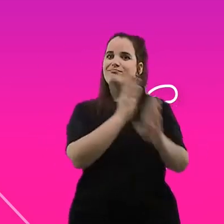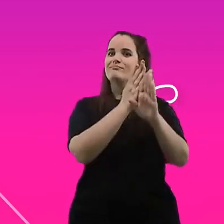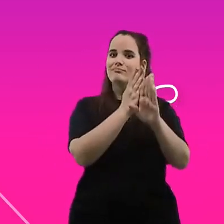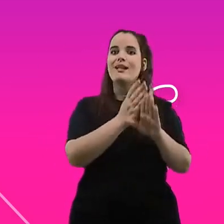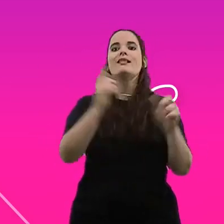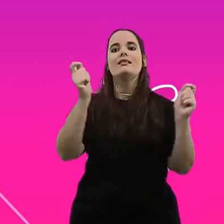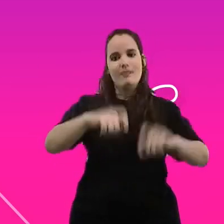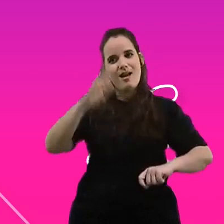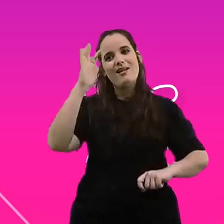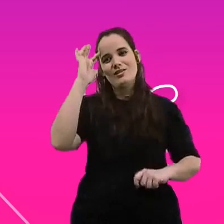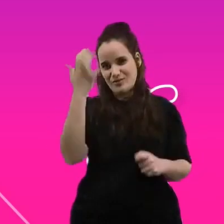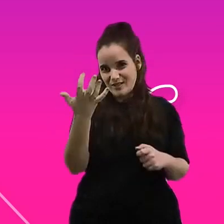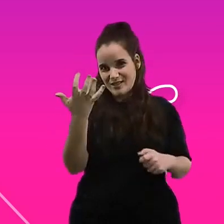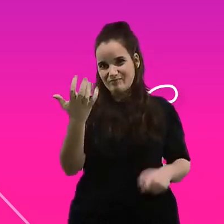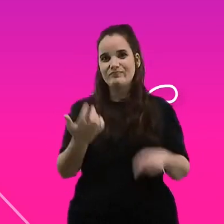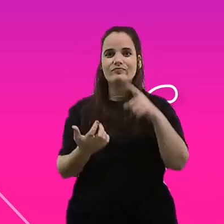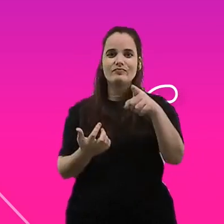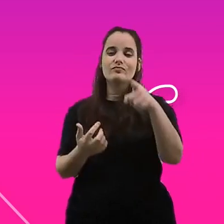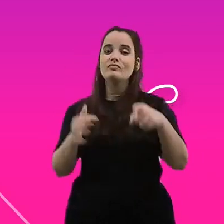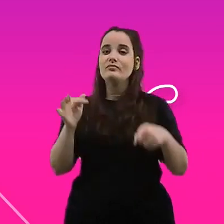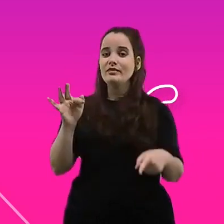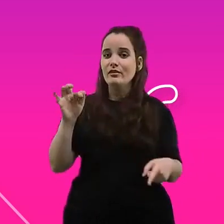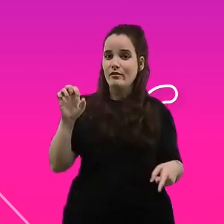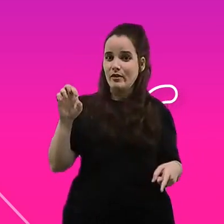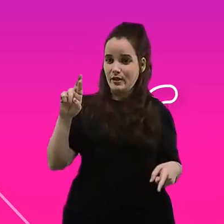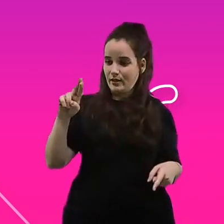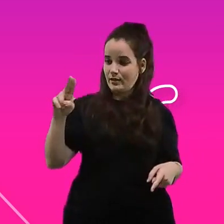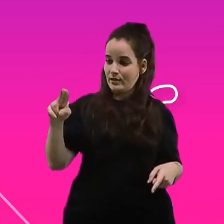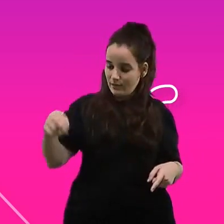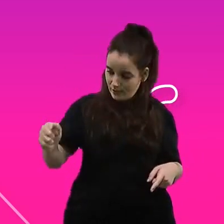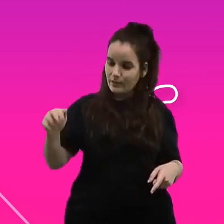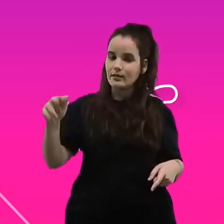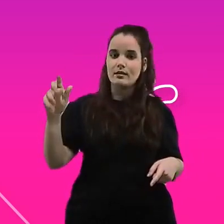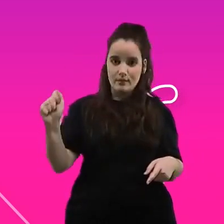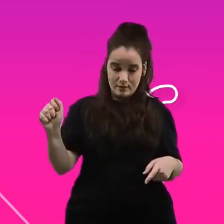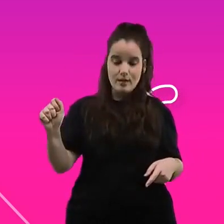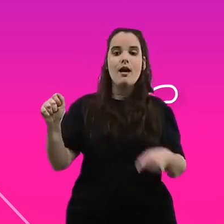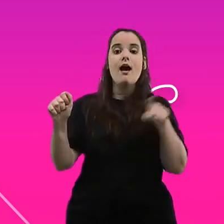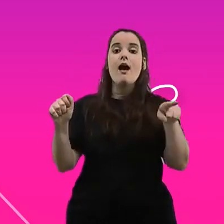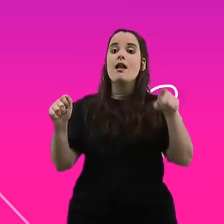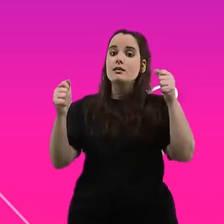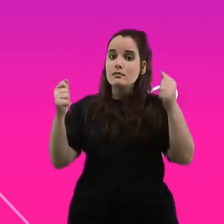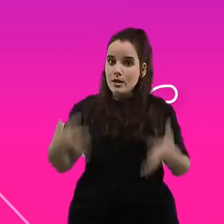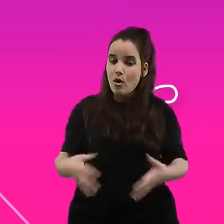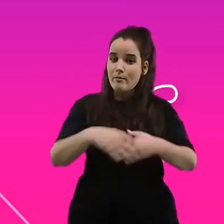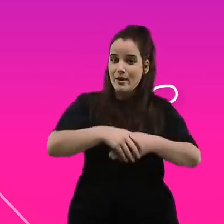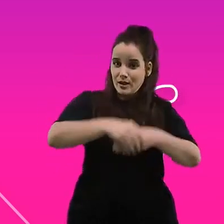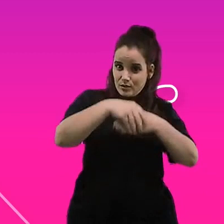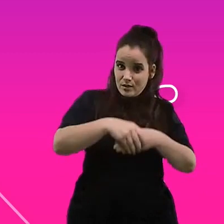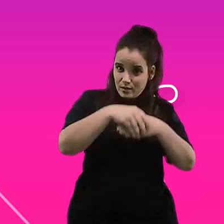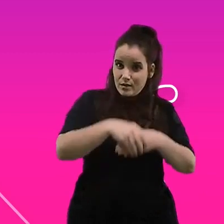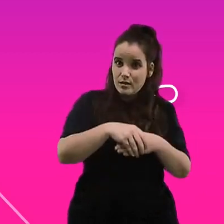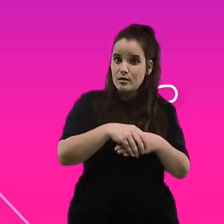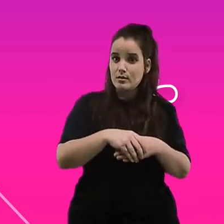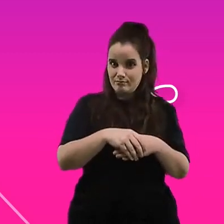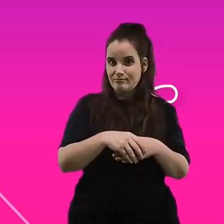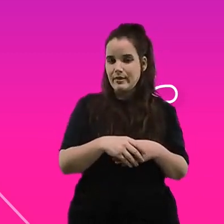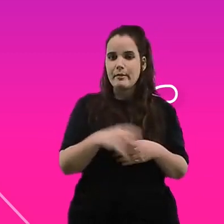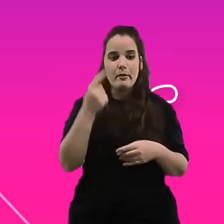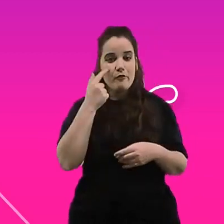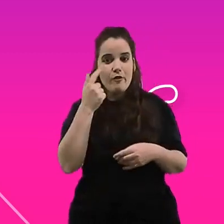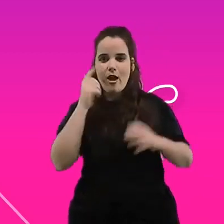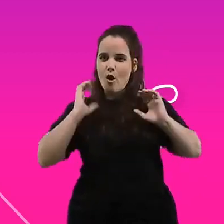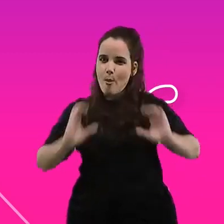já falou, que o Mercado Livre utiliza e a iniciativa privada utiliza muito para ver o comportamento de consumo, as